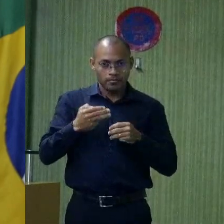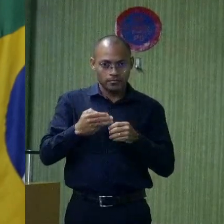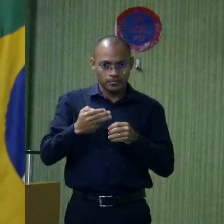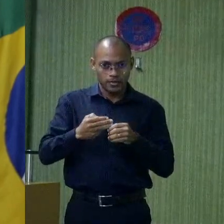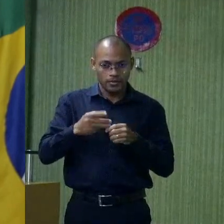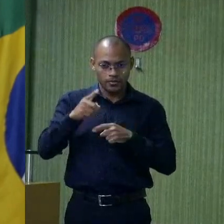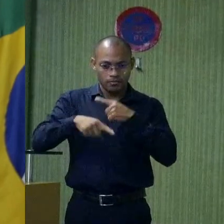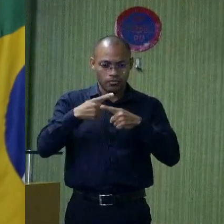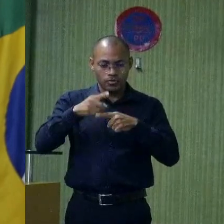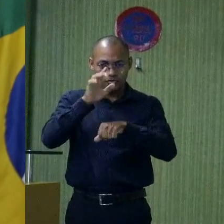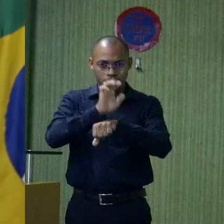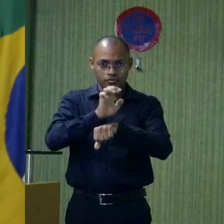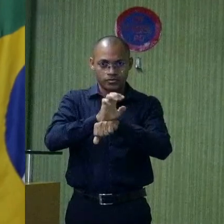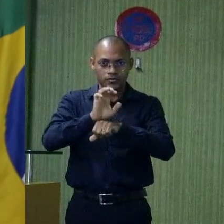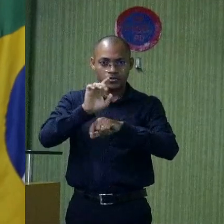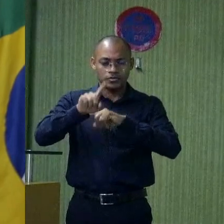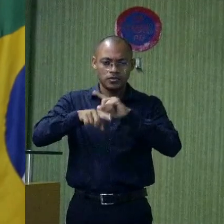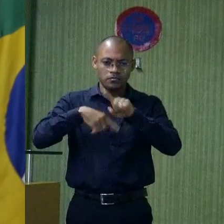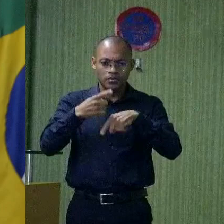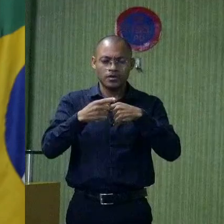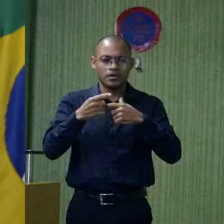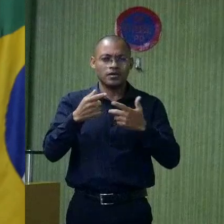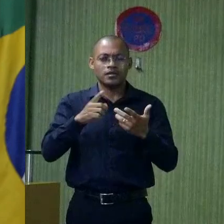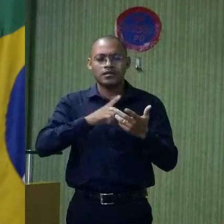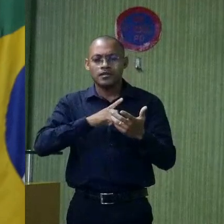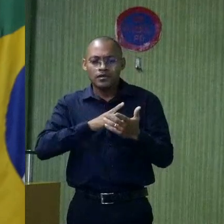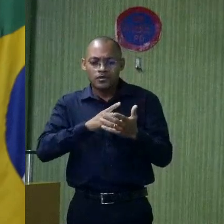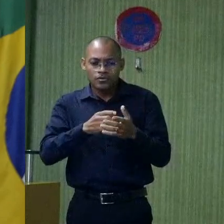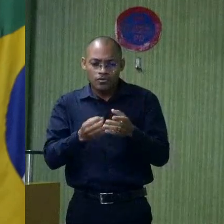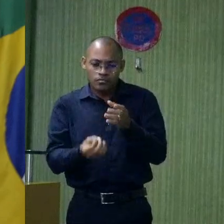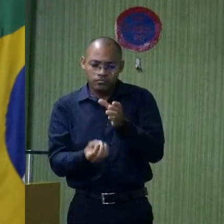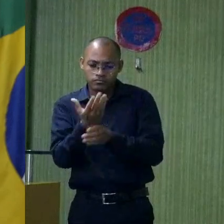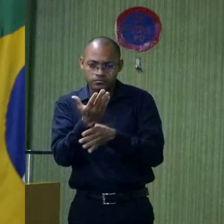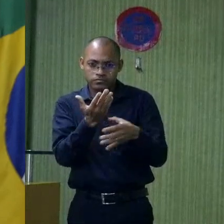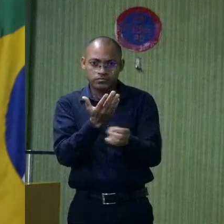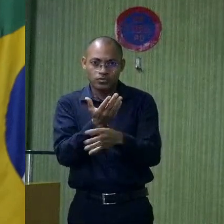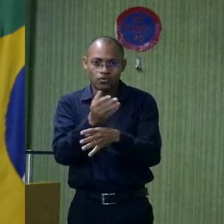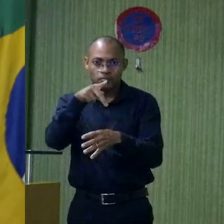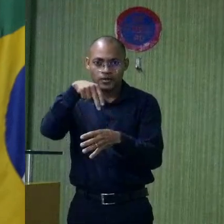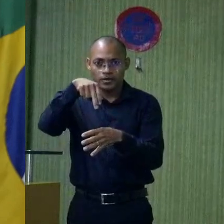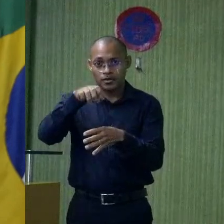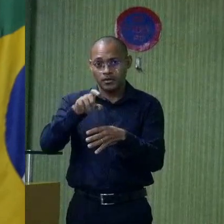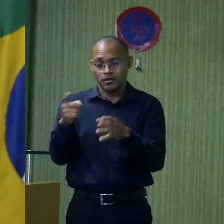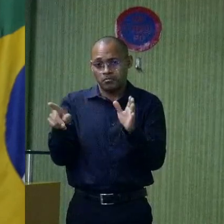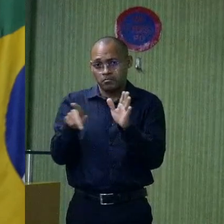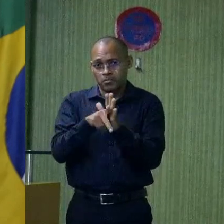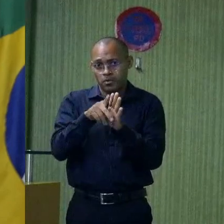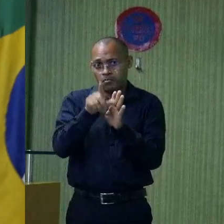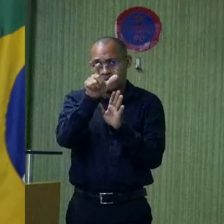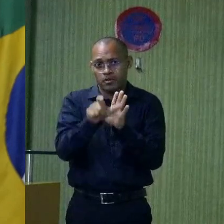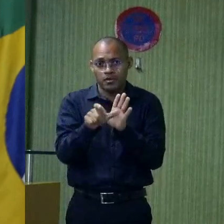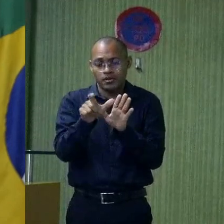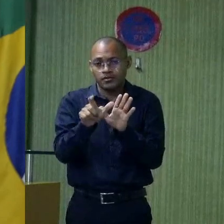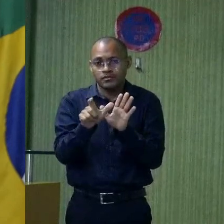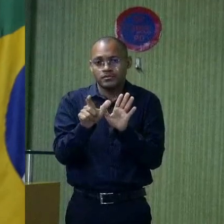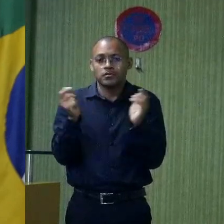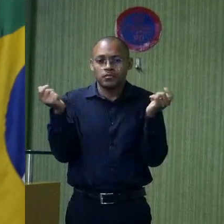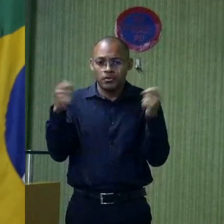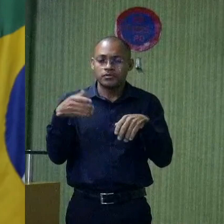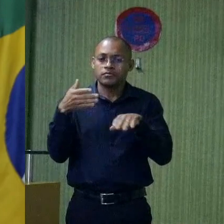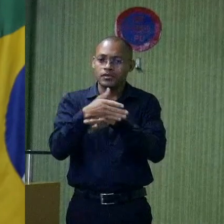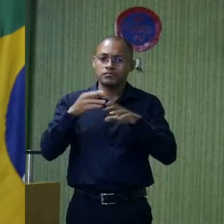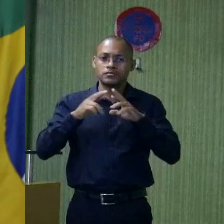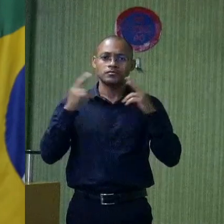numa época de uma de uma elaboração de novo pne De repente a gente tem um representante da ceduk lá que participe desse GT